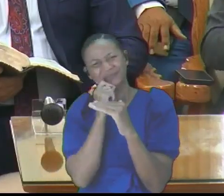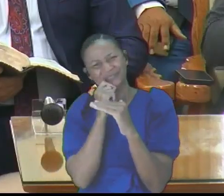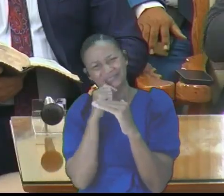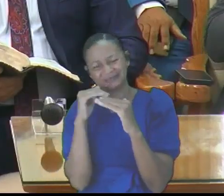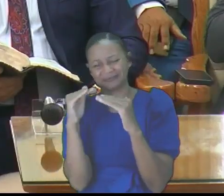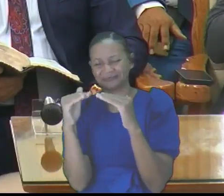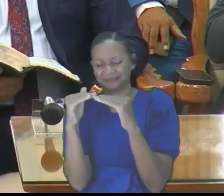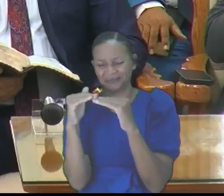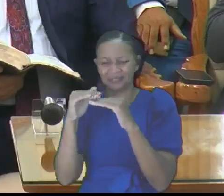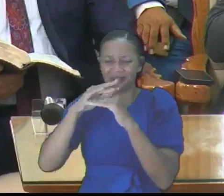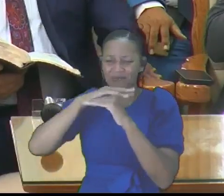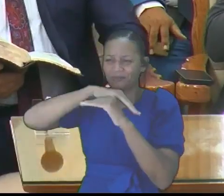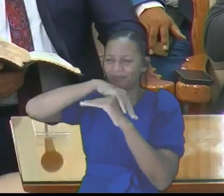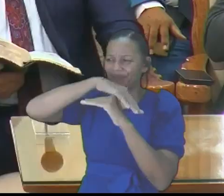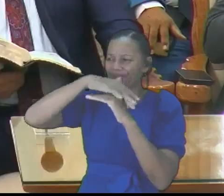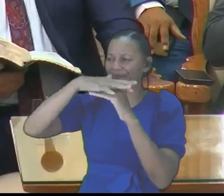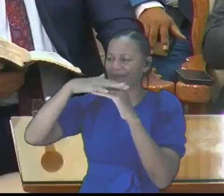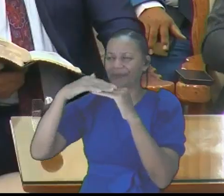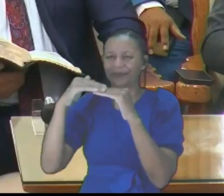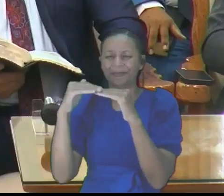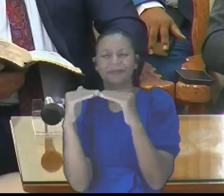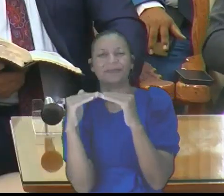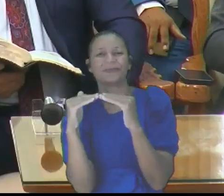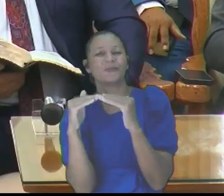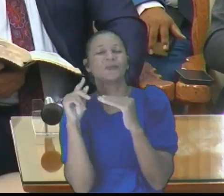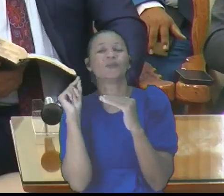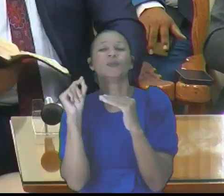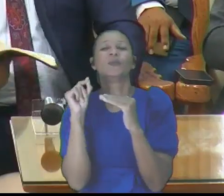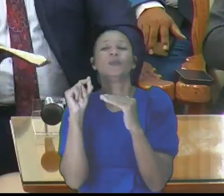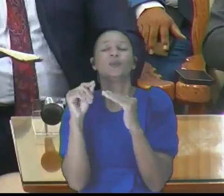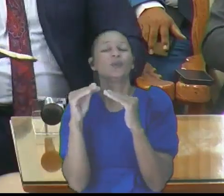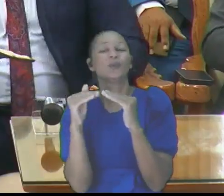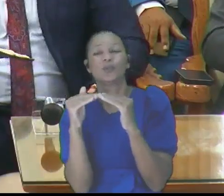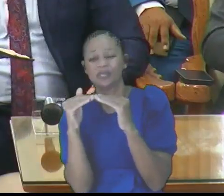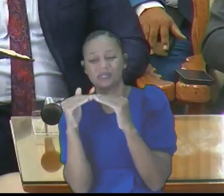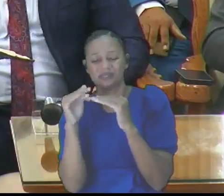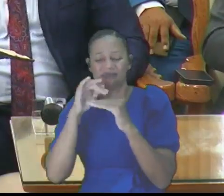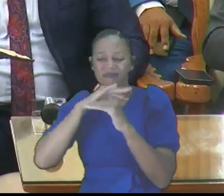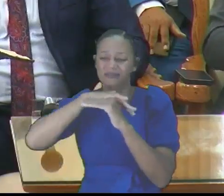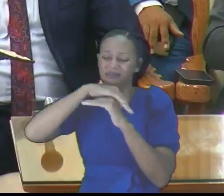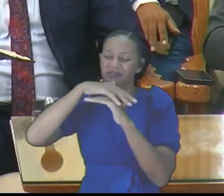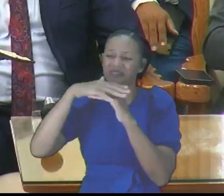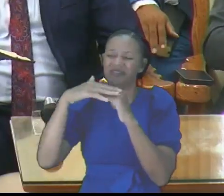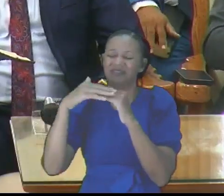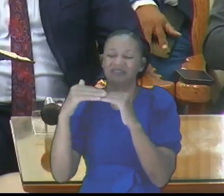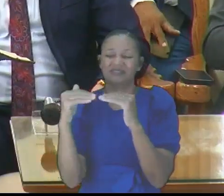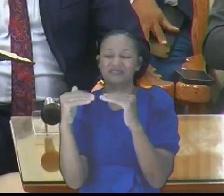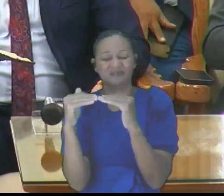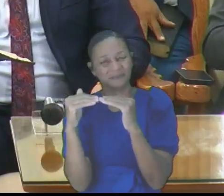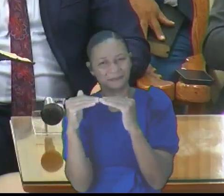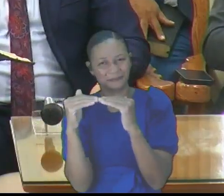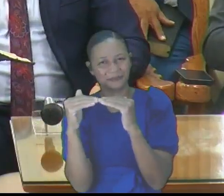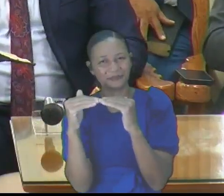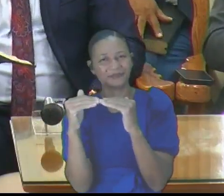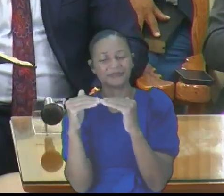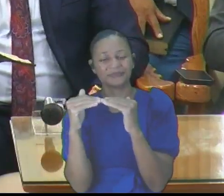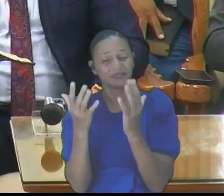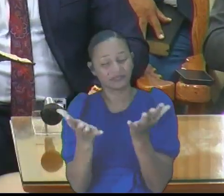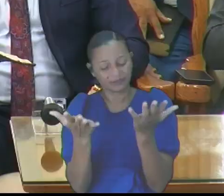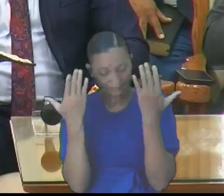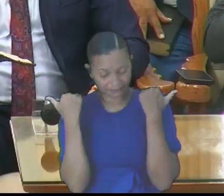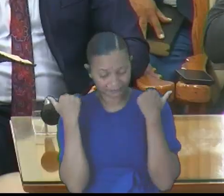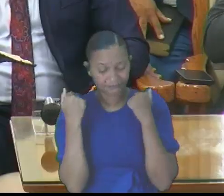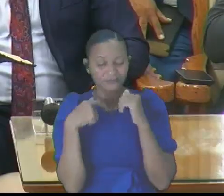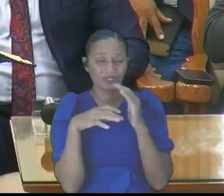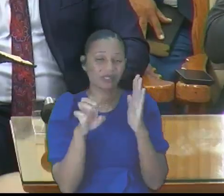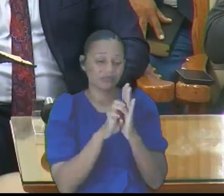Para botar por cima de tudo. O que foi que Deus mandou fazer para botar por cima de toda aquela beleza? Vamos ver,